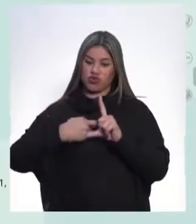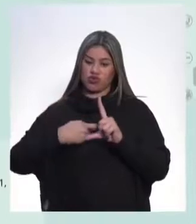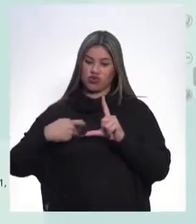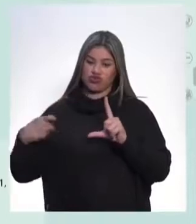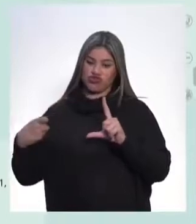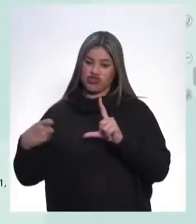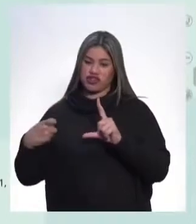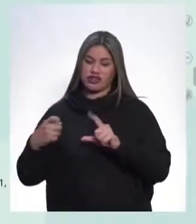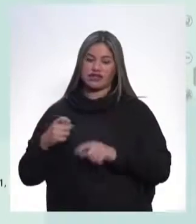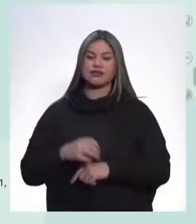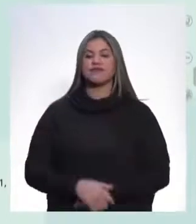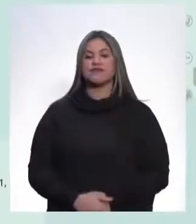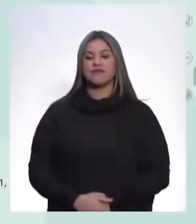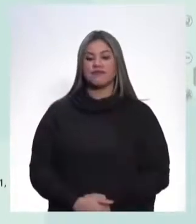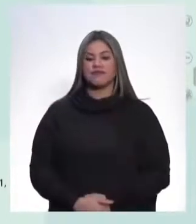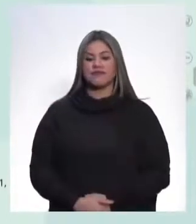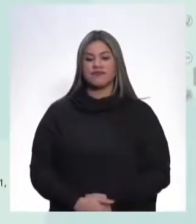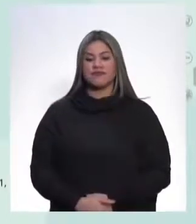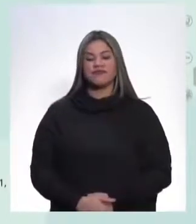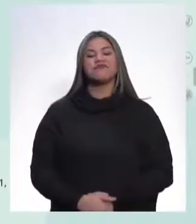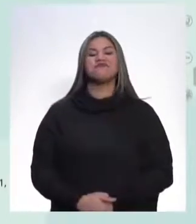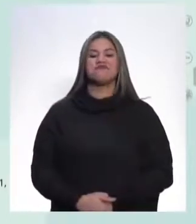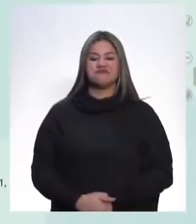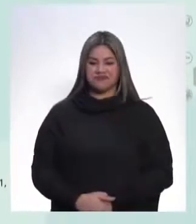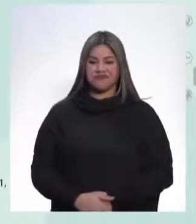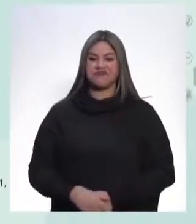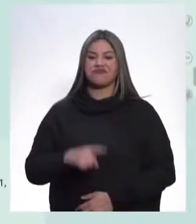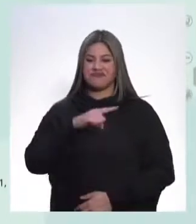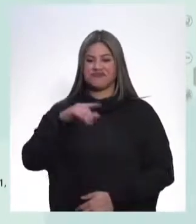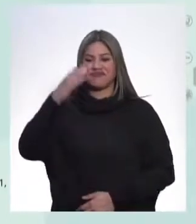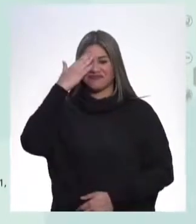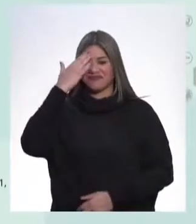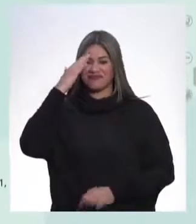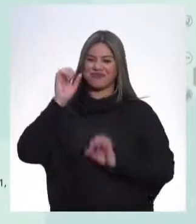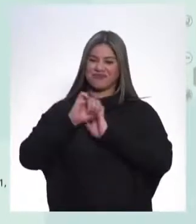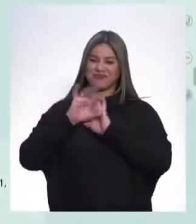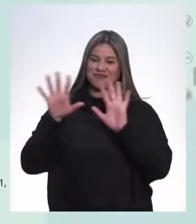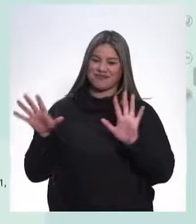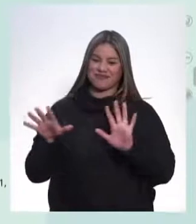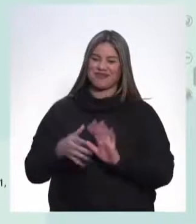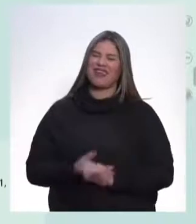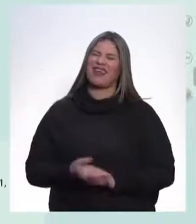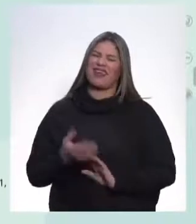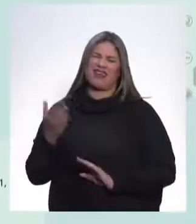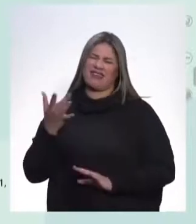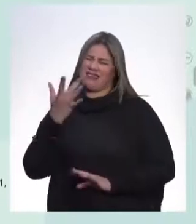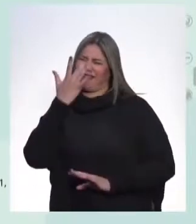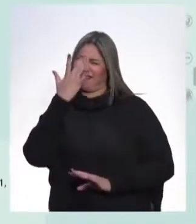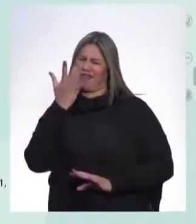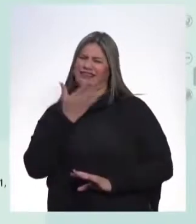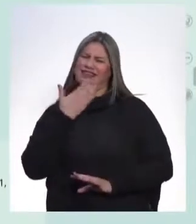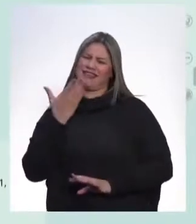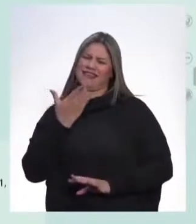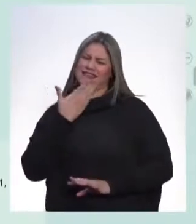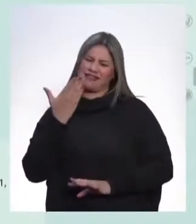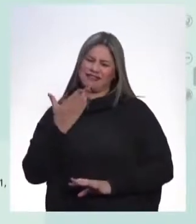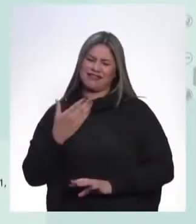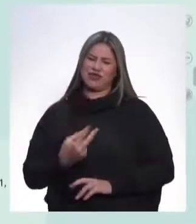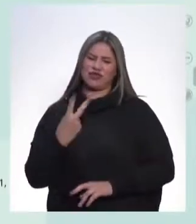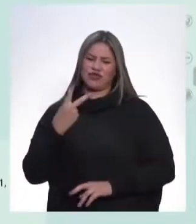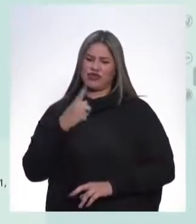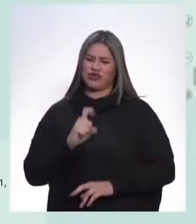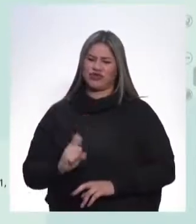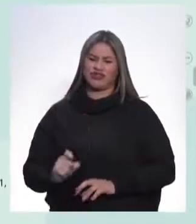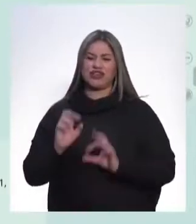valor de x. Realmente eles mataram o pau, né? Ficou maravilhoso. Essa daí fácil para eles, 2x,